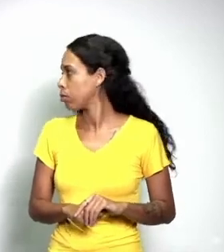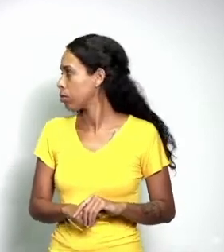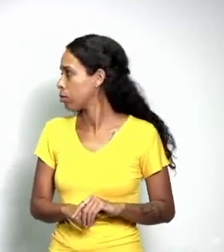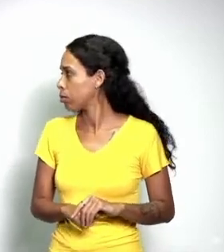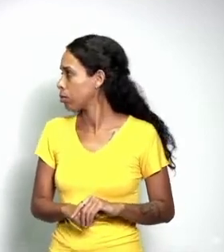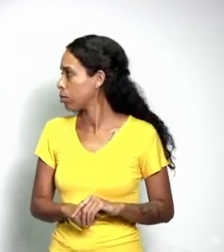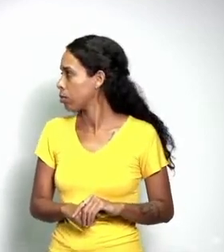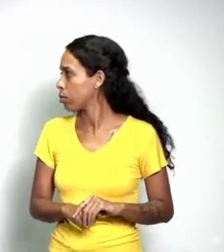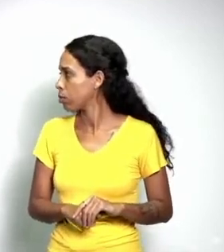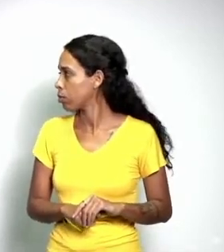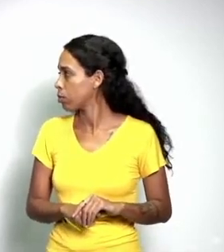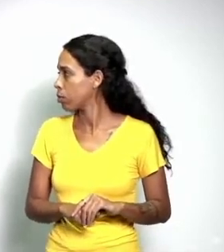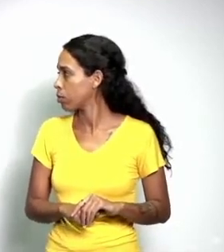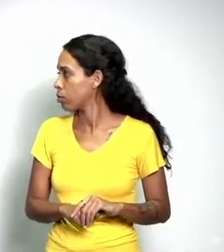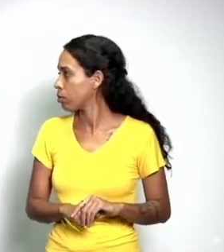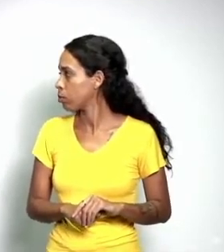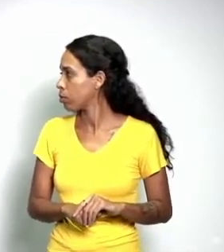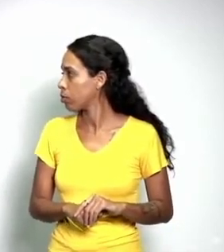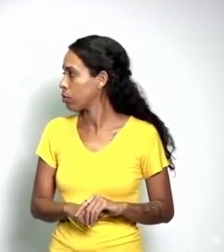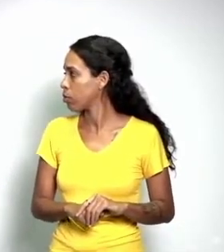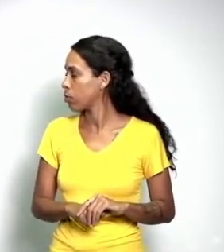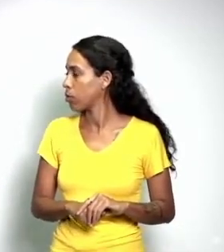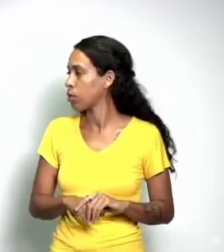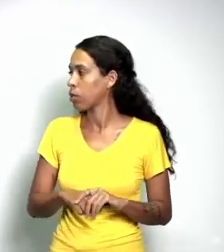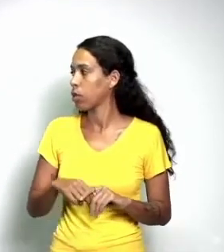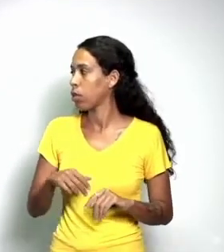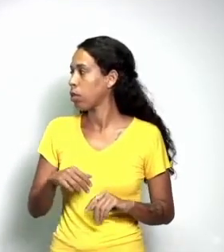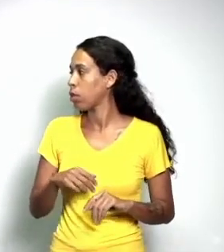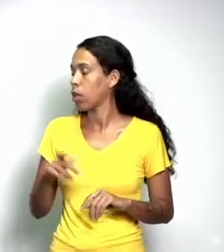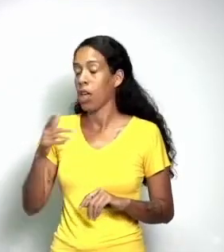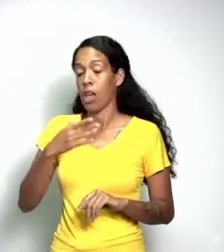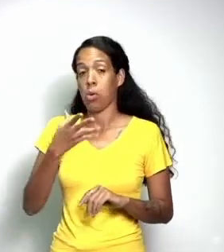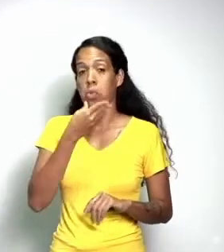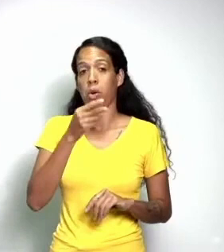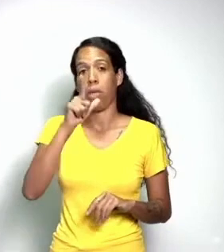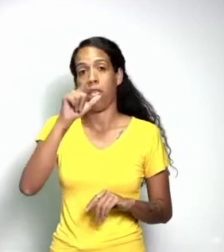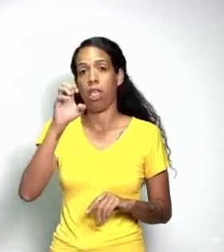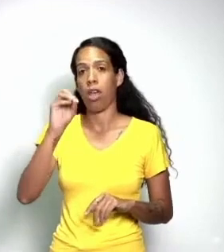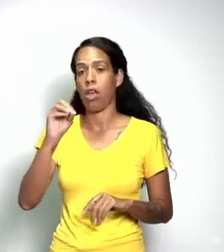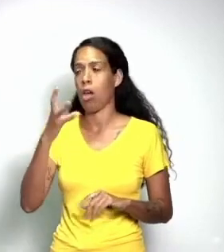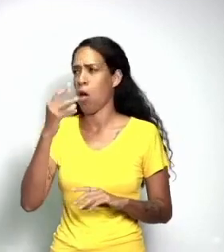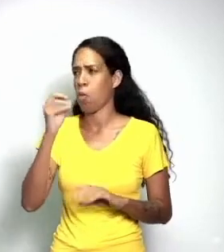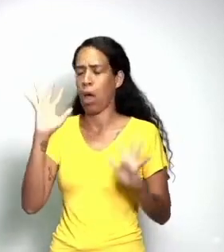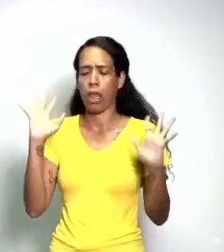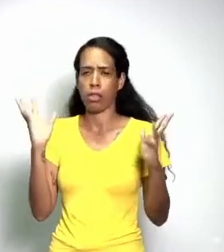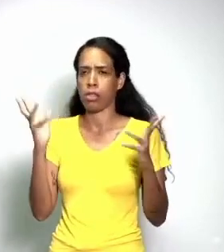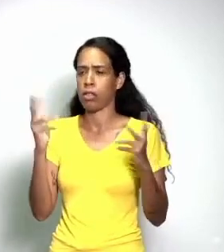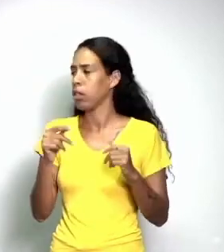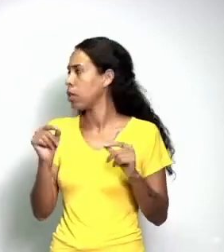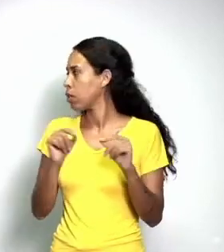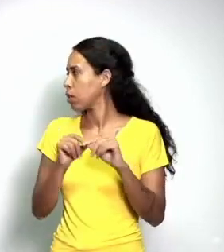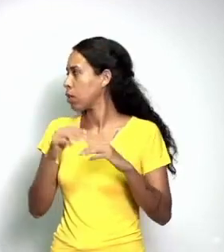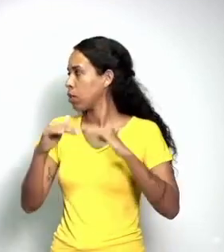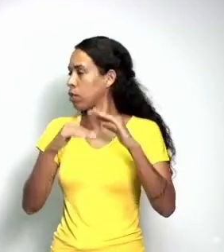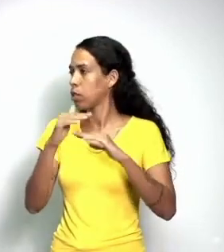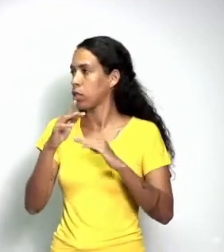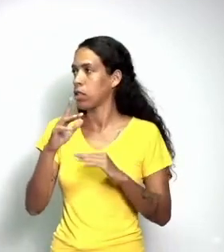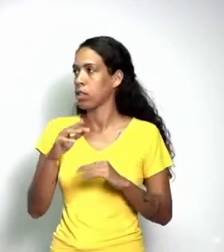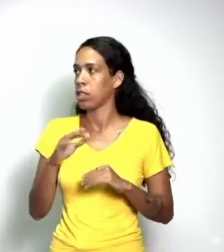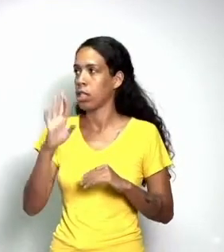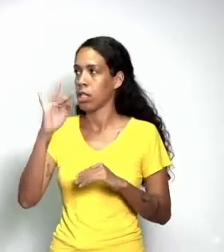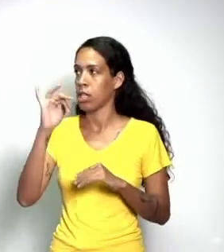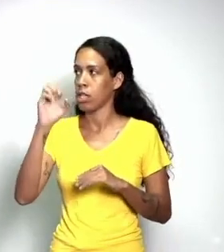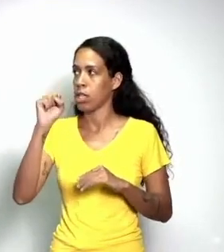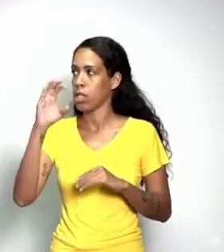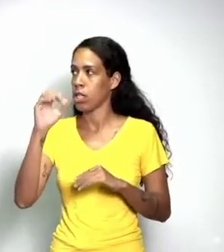que é um primeiro assistente muito, muito, muito incrível de Goiânia. Aqui foi durante as gravações do Hans Garritz, que foi